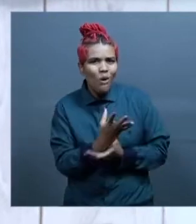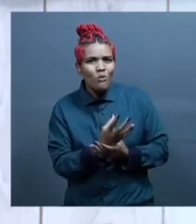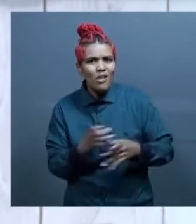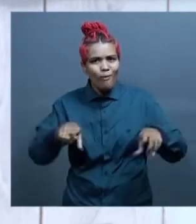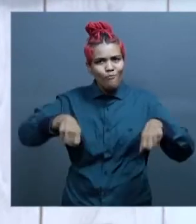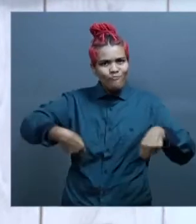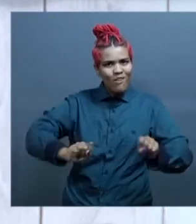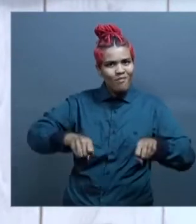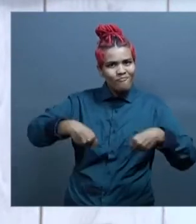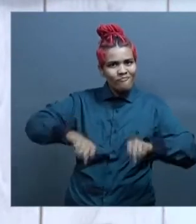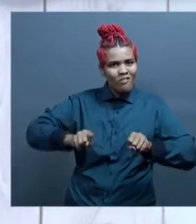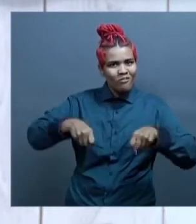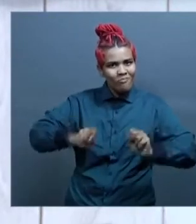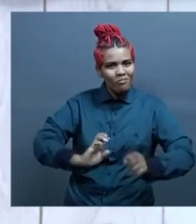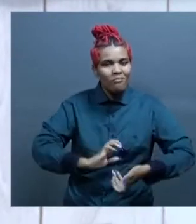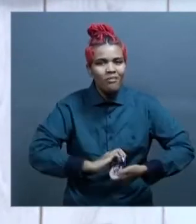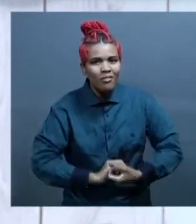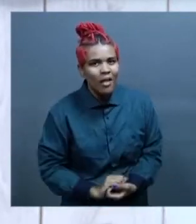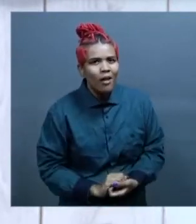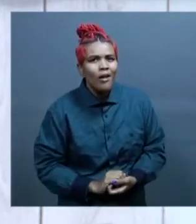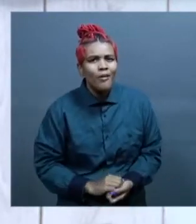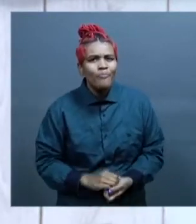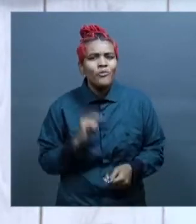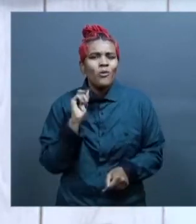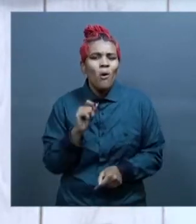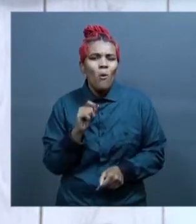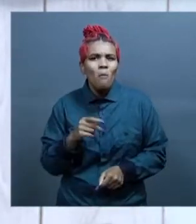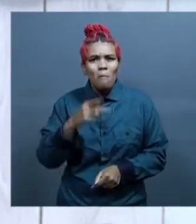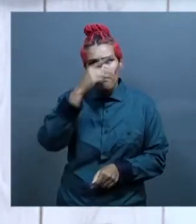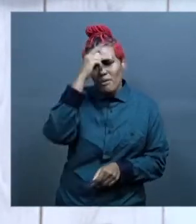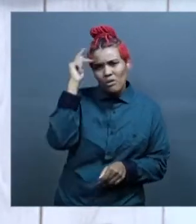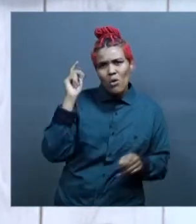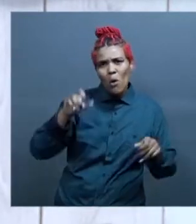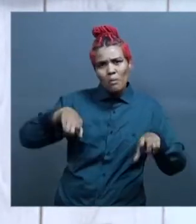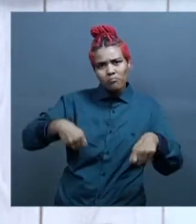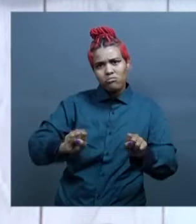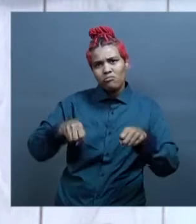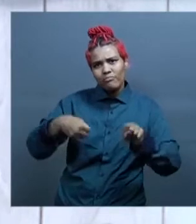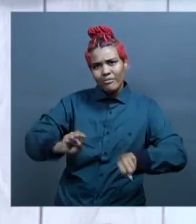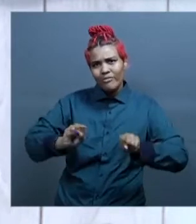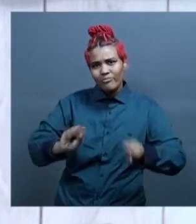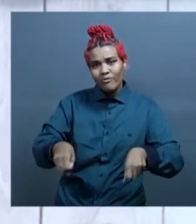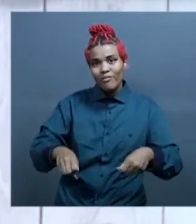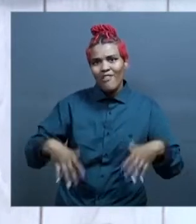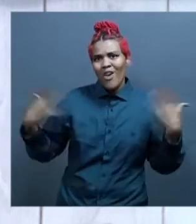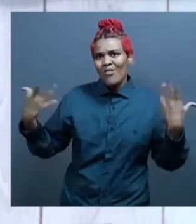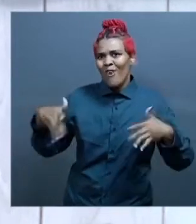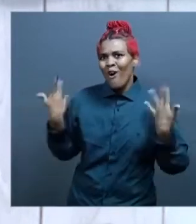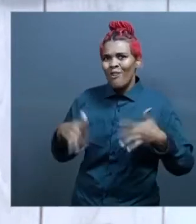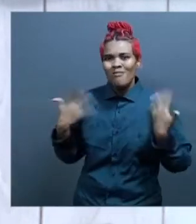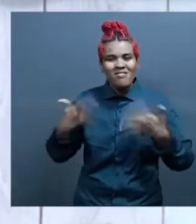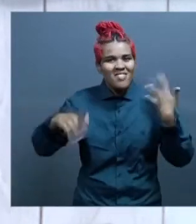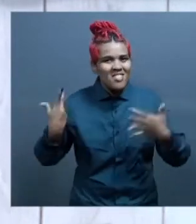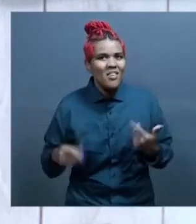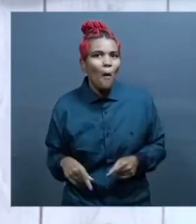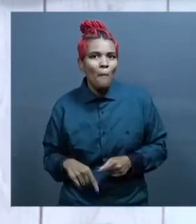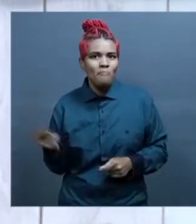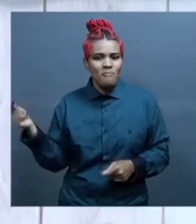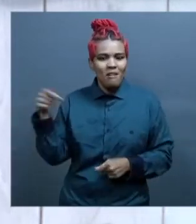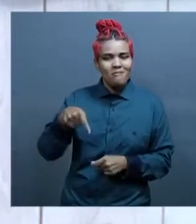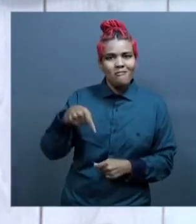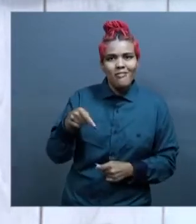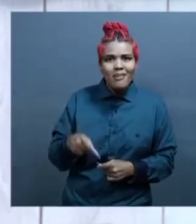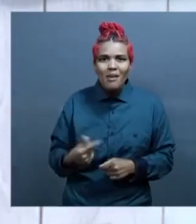um piloto veio de são paulo empolgado porque ele vai levar o nome da universidade para outro país entenda mais no